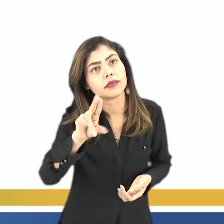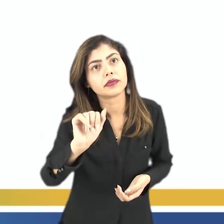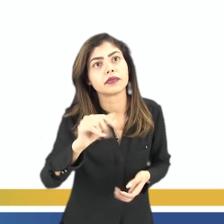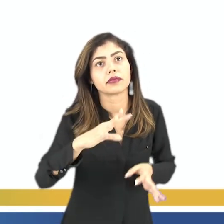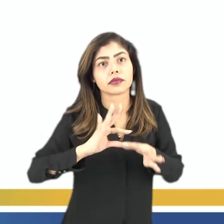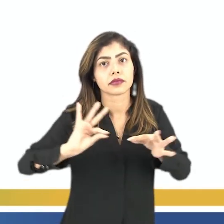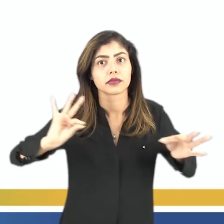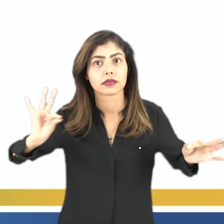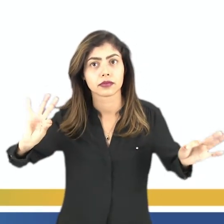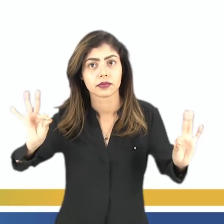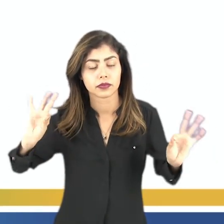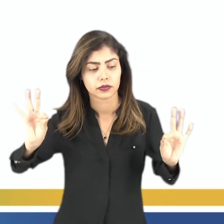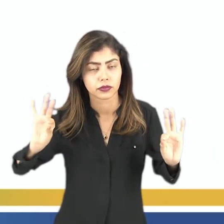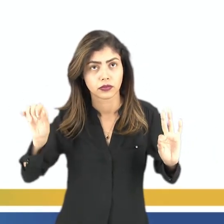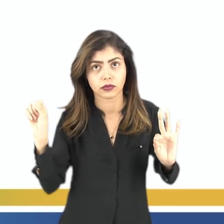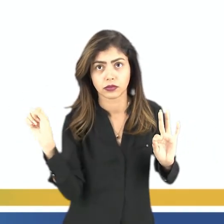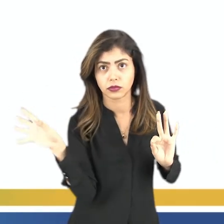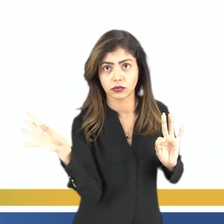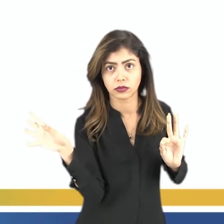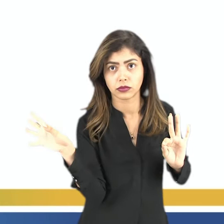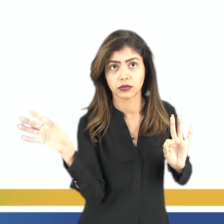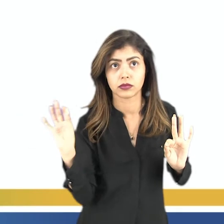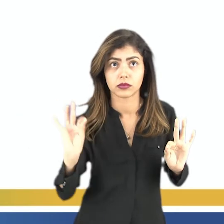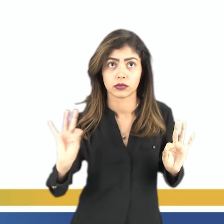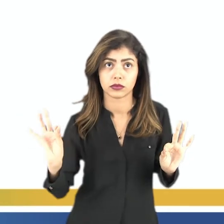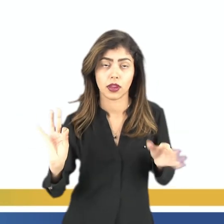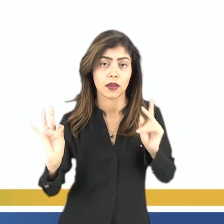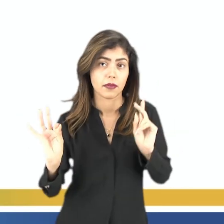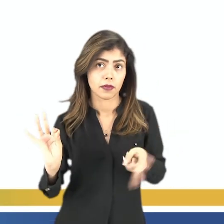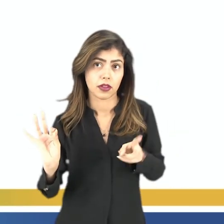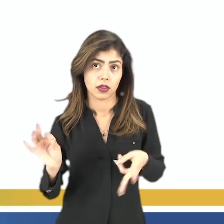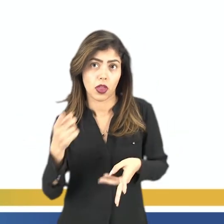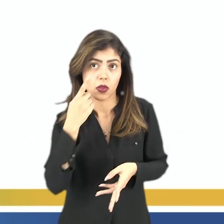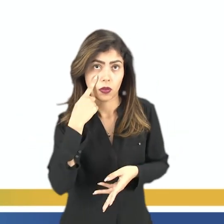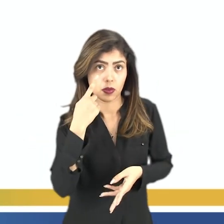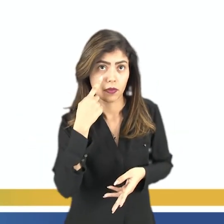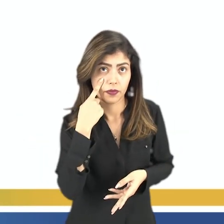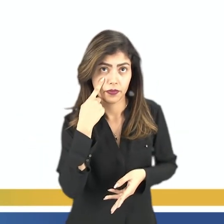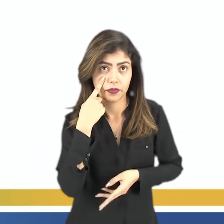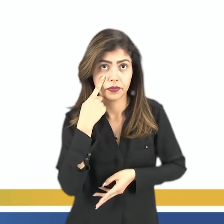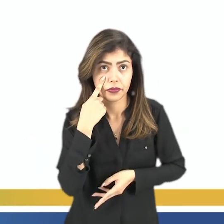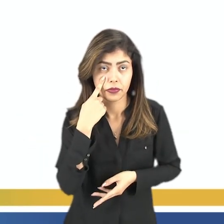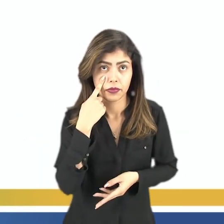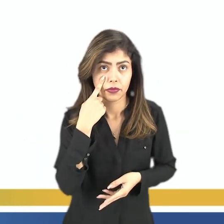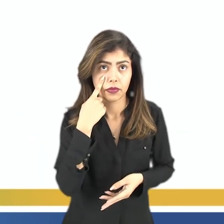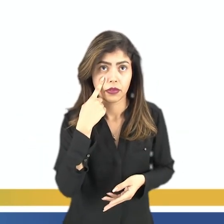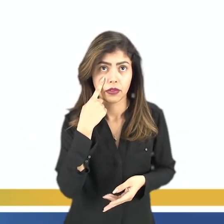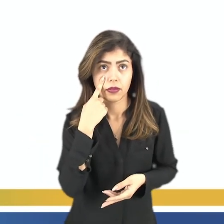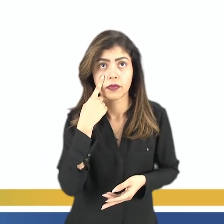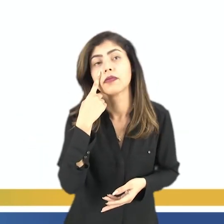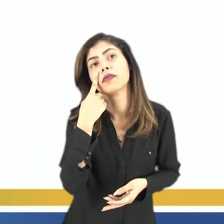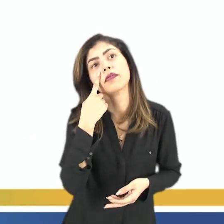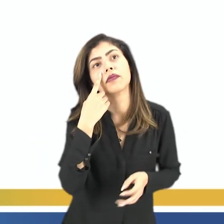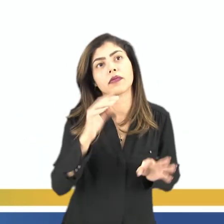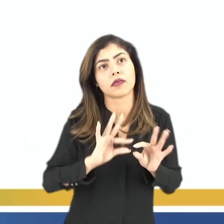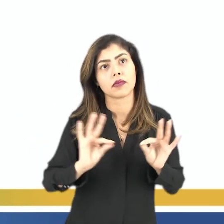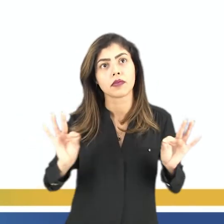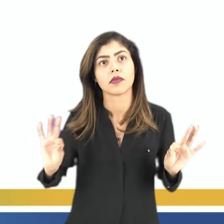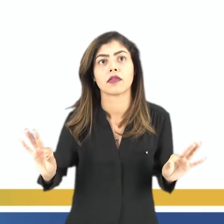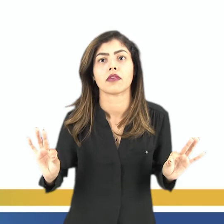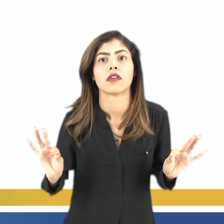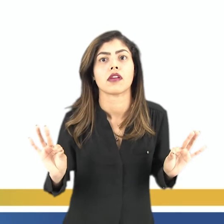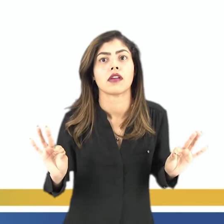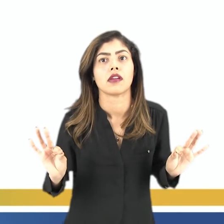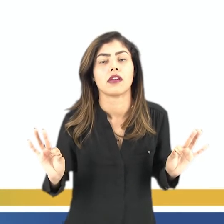Está ligado só um fio, ou mesmo que você veja só um materialzinho linear ali, um